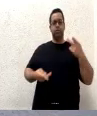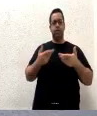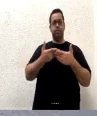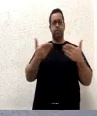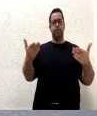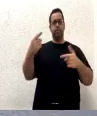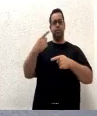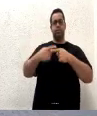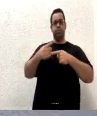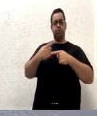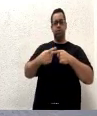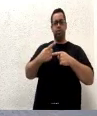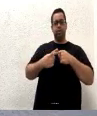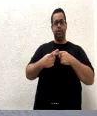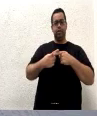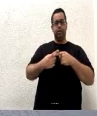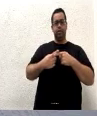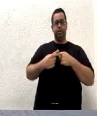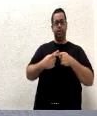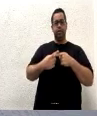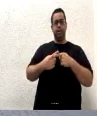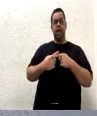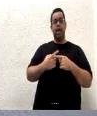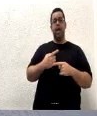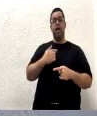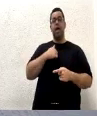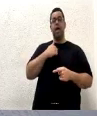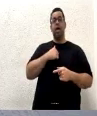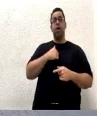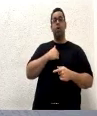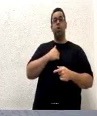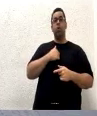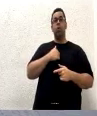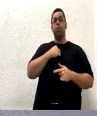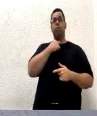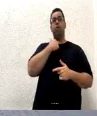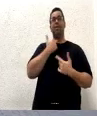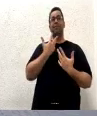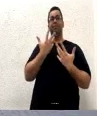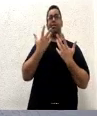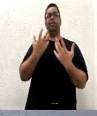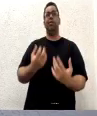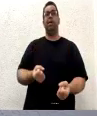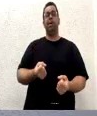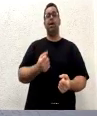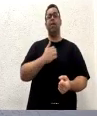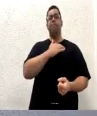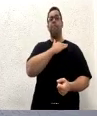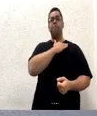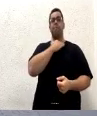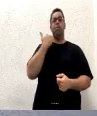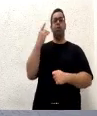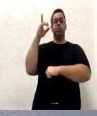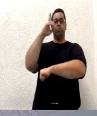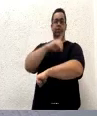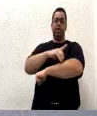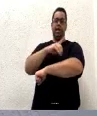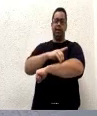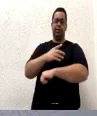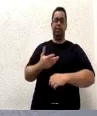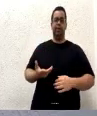impacto maior é não ter mais óbitos por dengue. Né? Então, assim, a vacina também não vai fazer milagre.